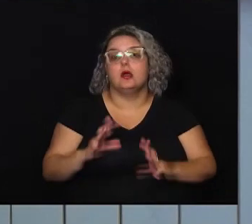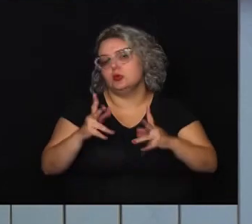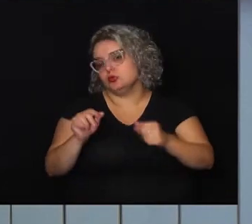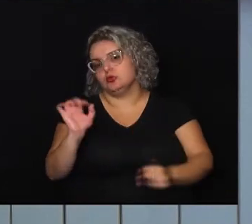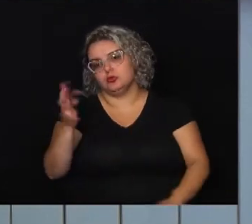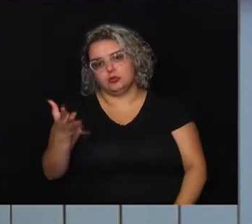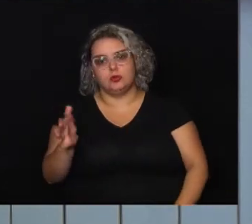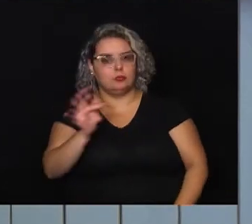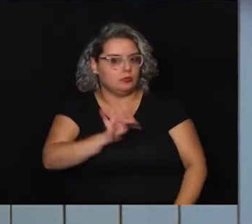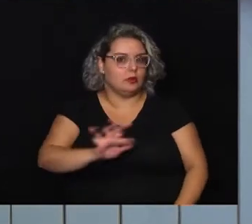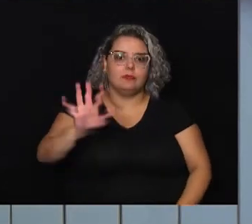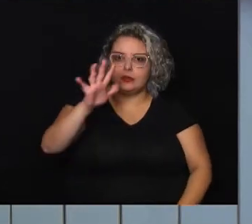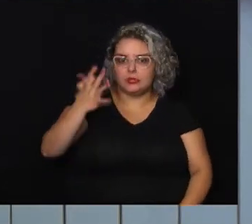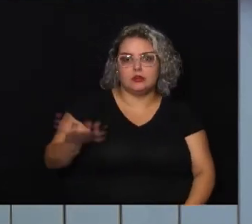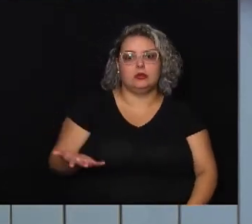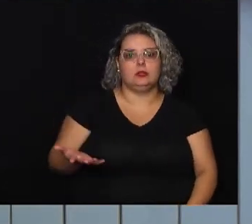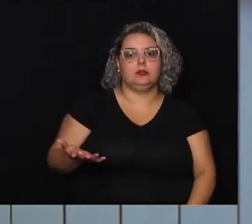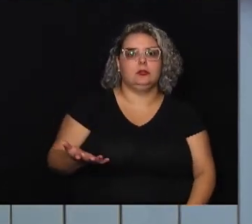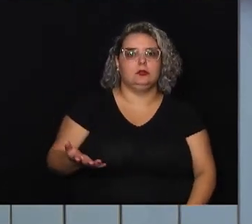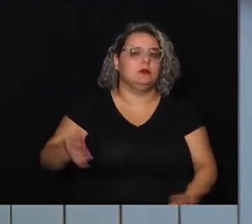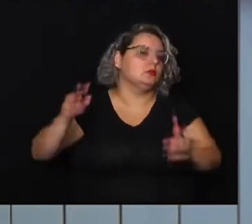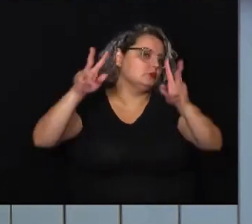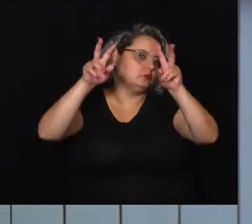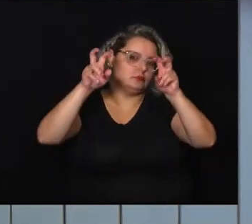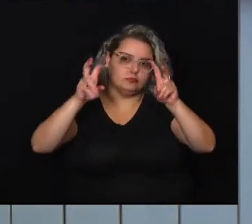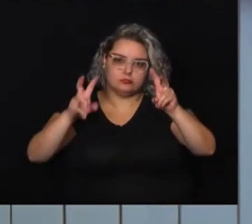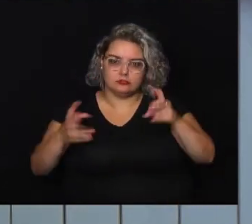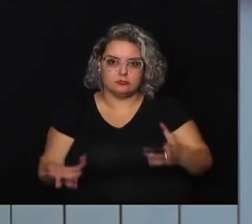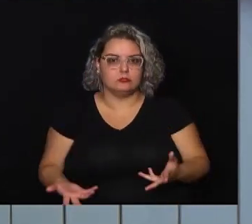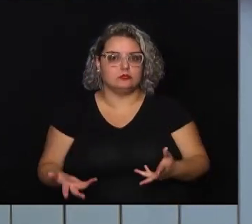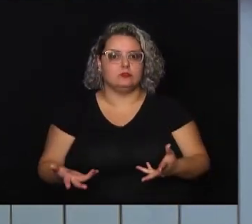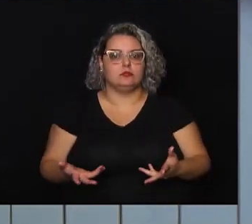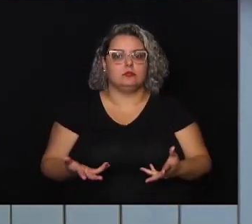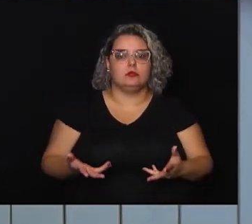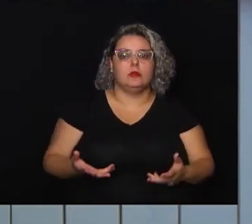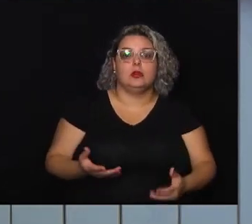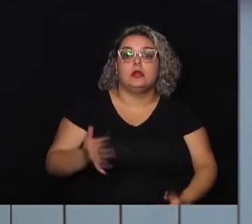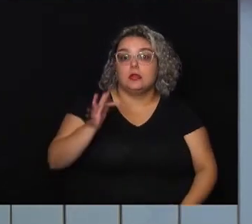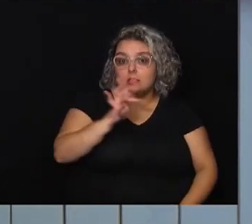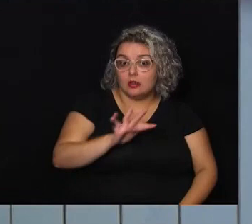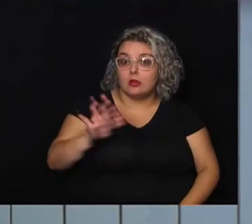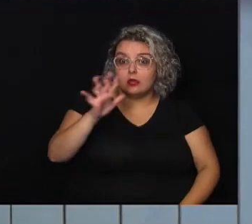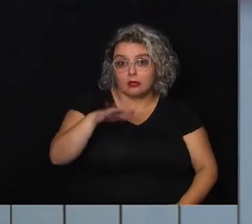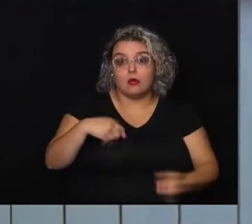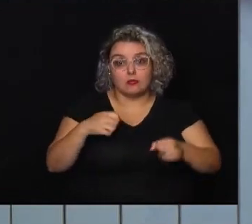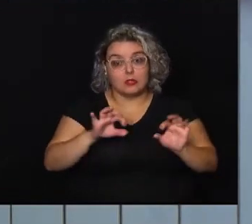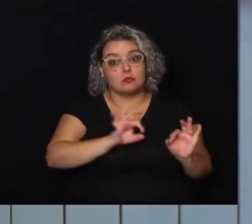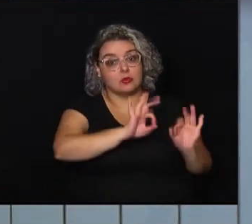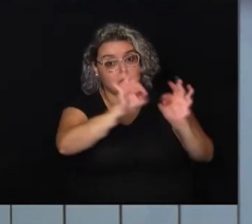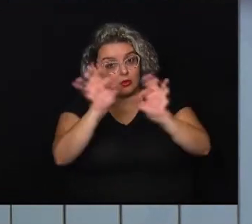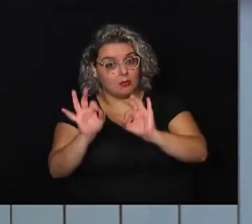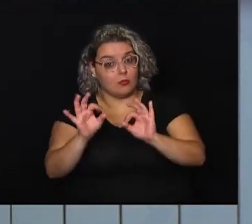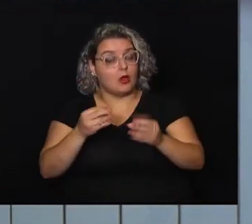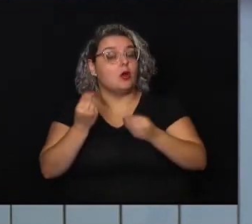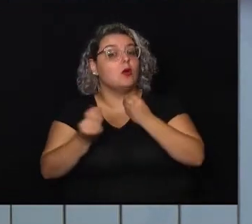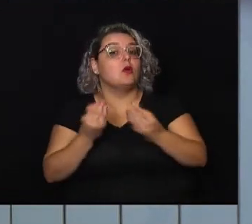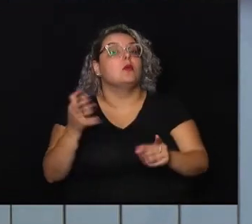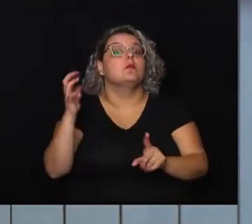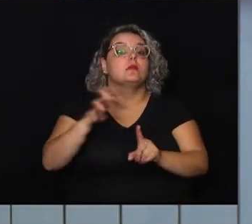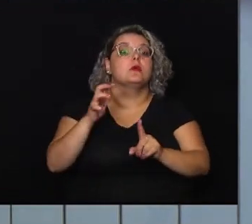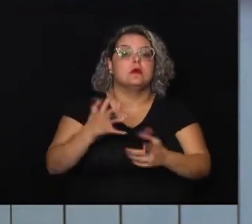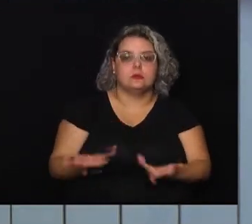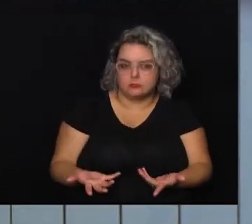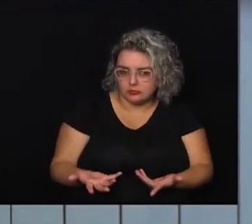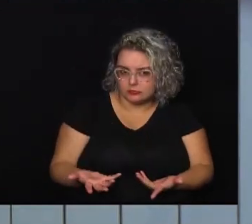nível federal. Então, aqueles temas que são objeto federal, a gente tem que acompanhar para ver como isso impacta e